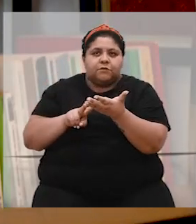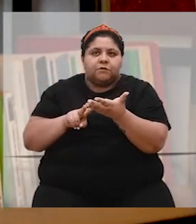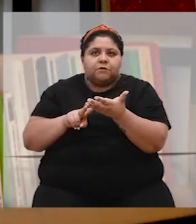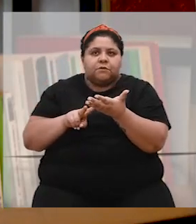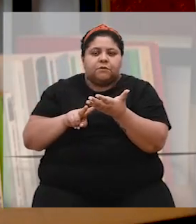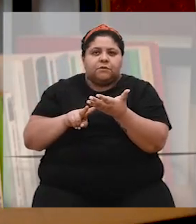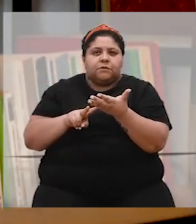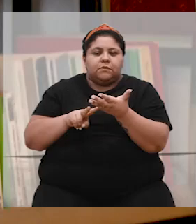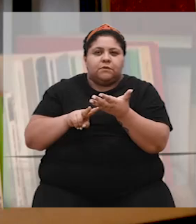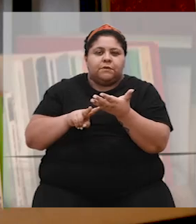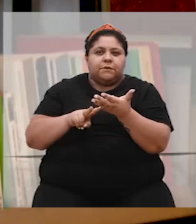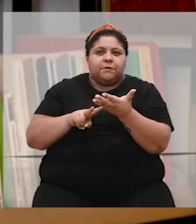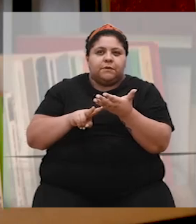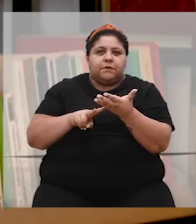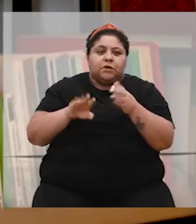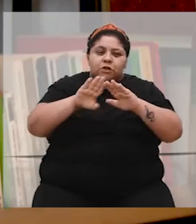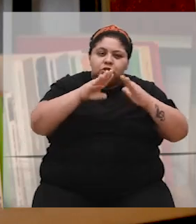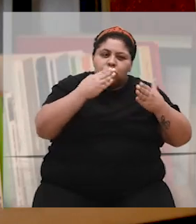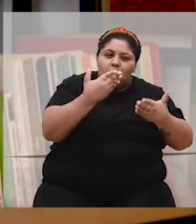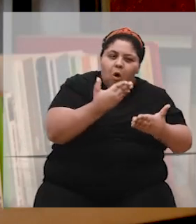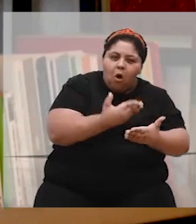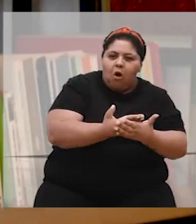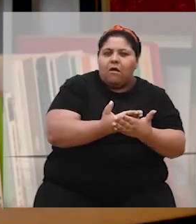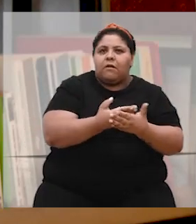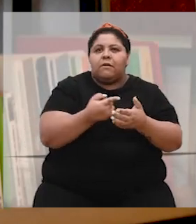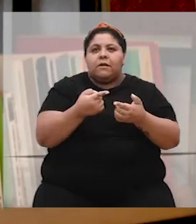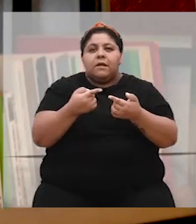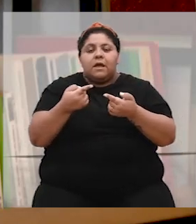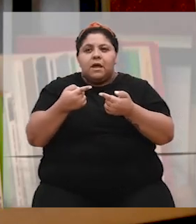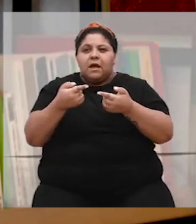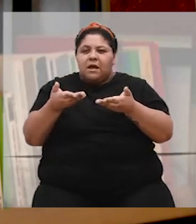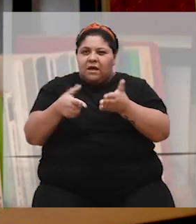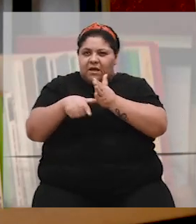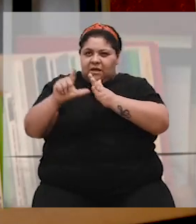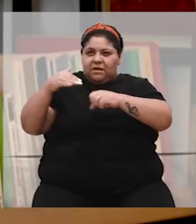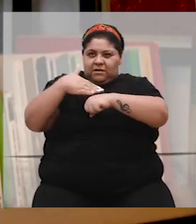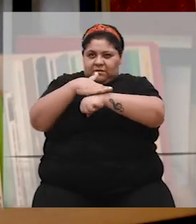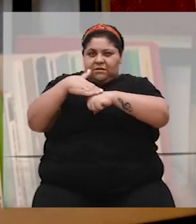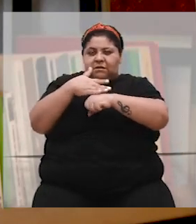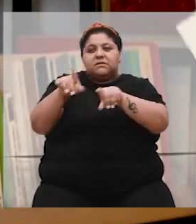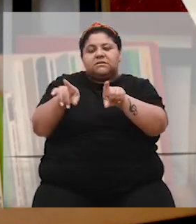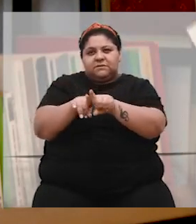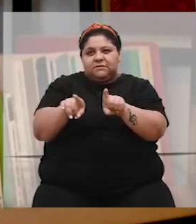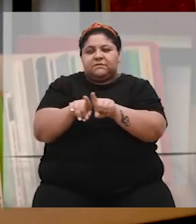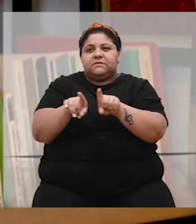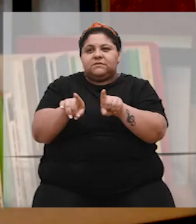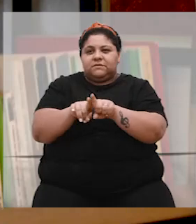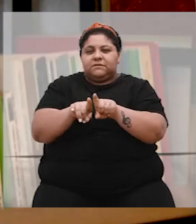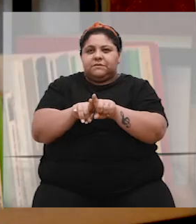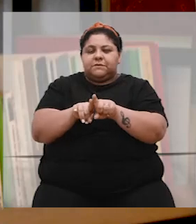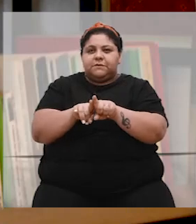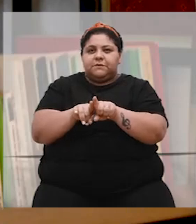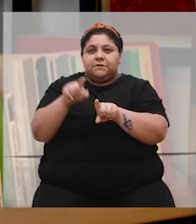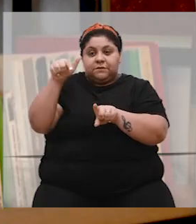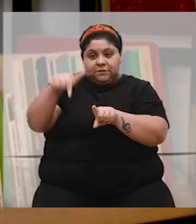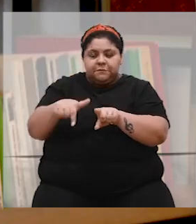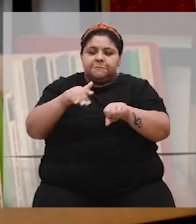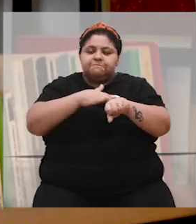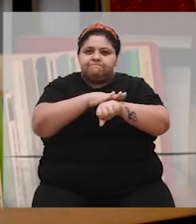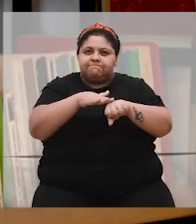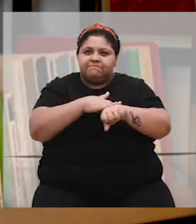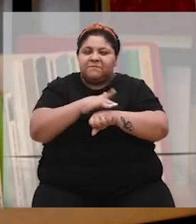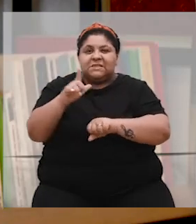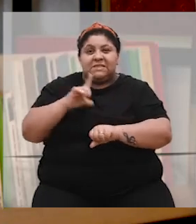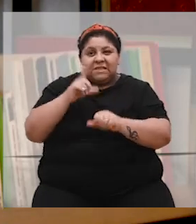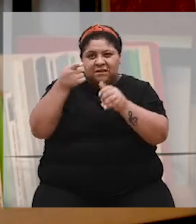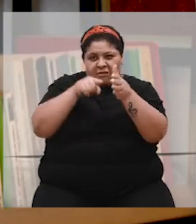leitura, tanto envolvendo redes de ensino, mas eu conversando antes contigo, e esse também é um dos aspectos dessa